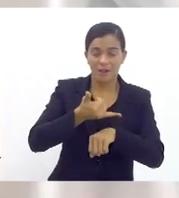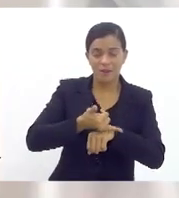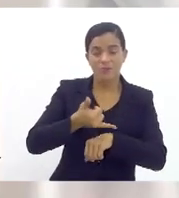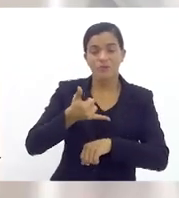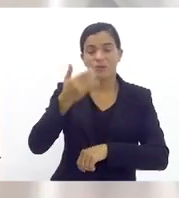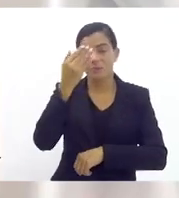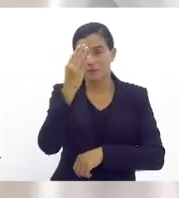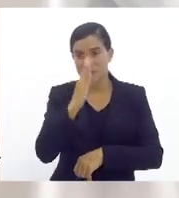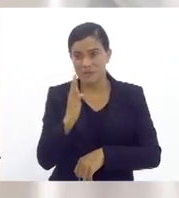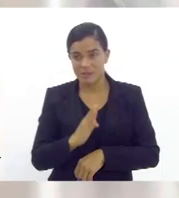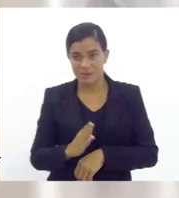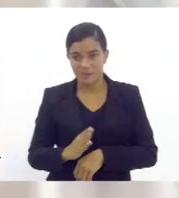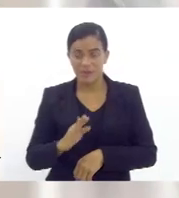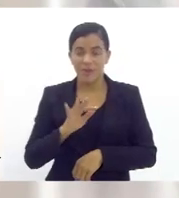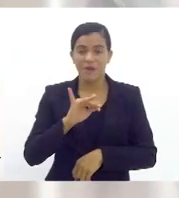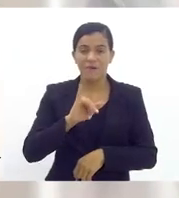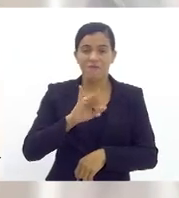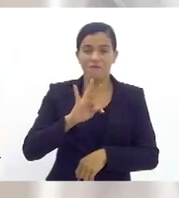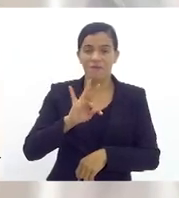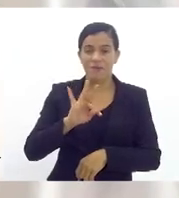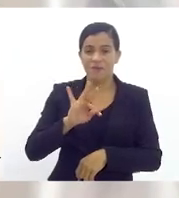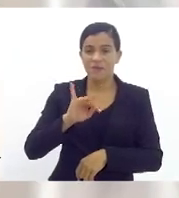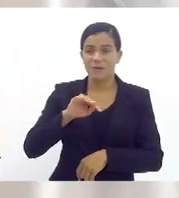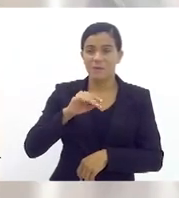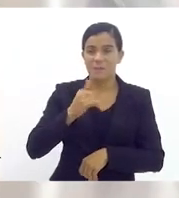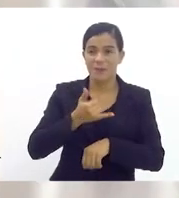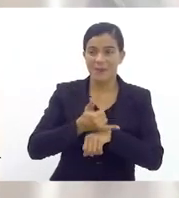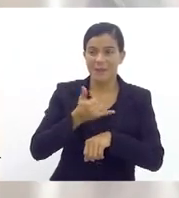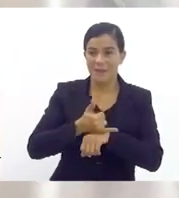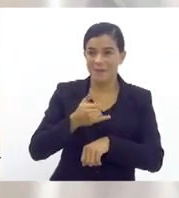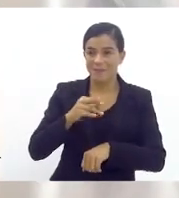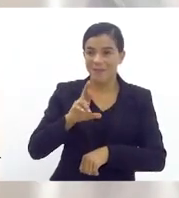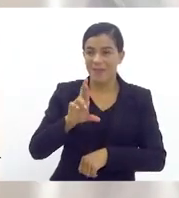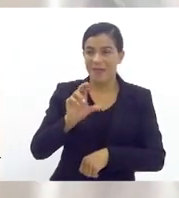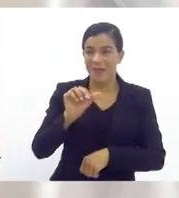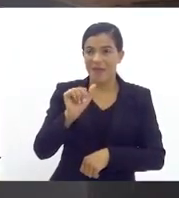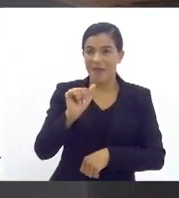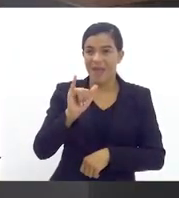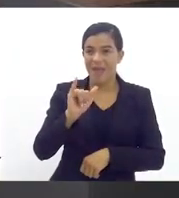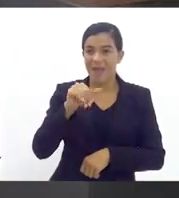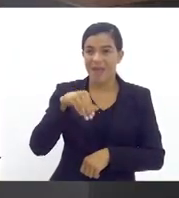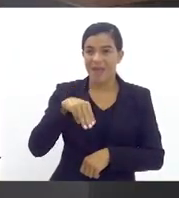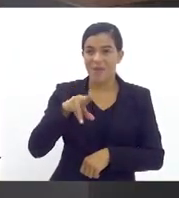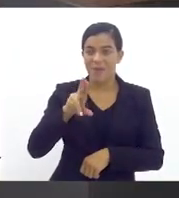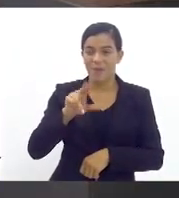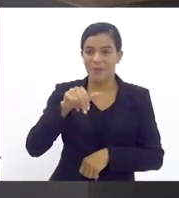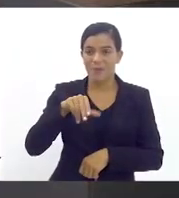do Brasil, da FITMETAL, a senhora Raimunda Leone, por gentileza.